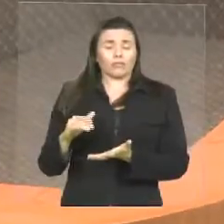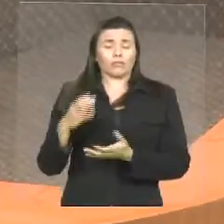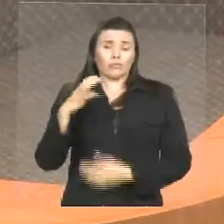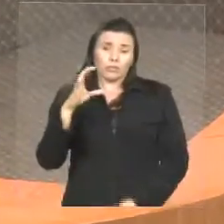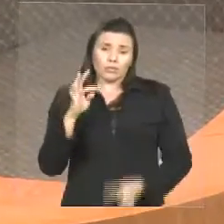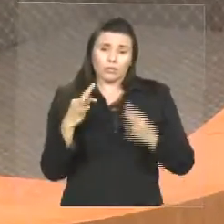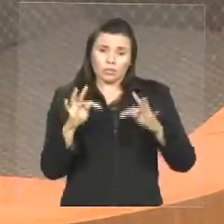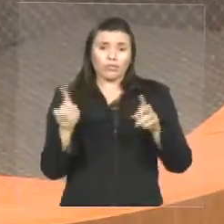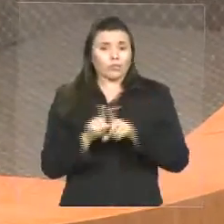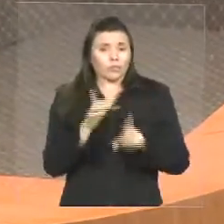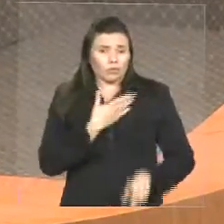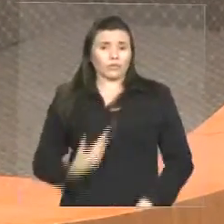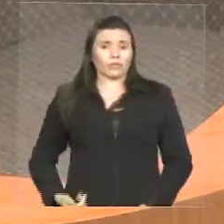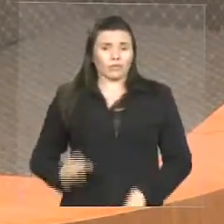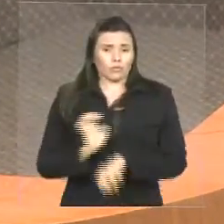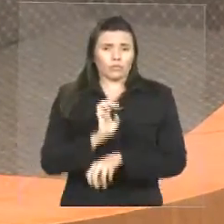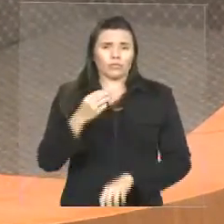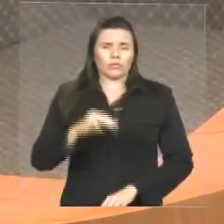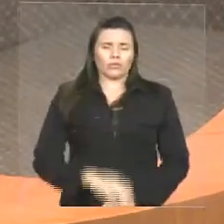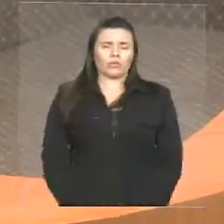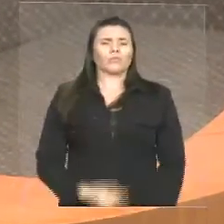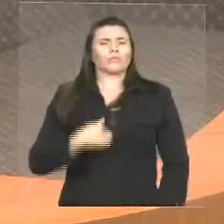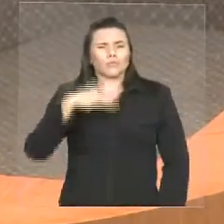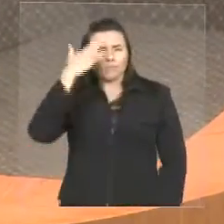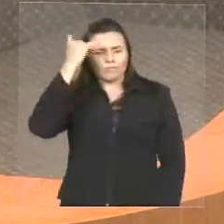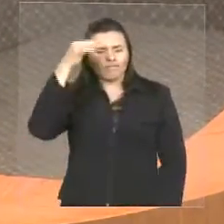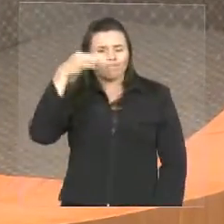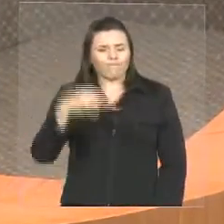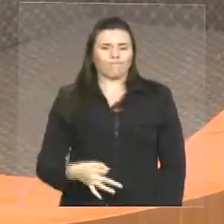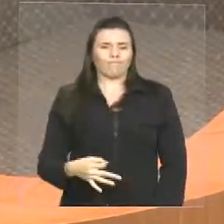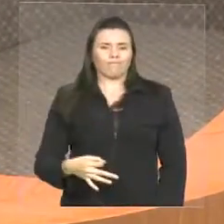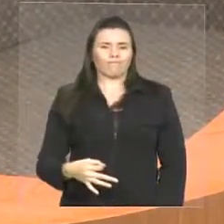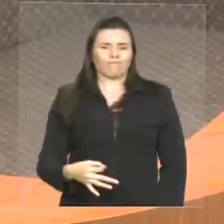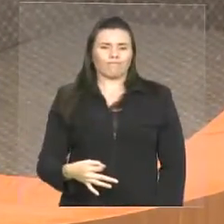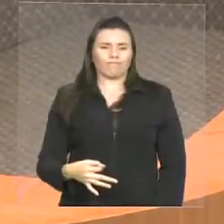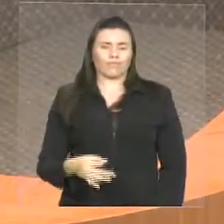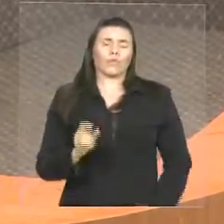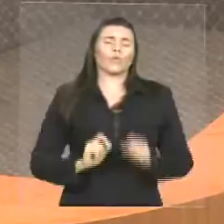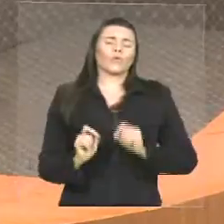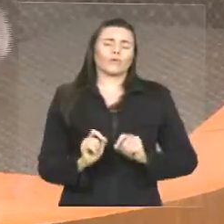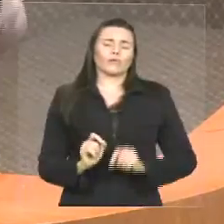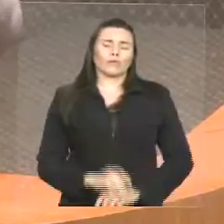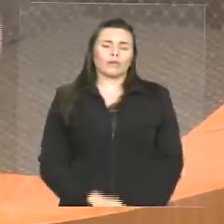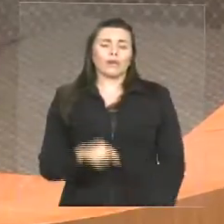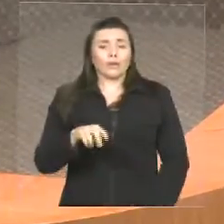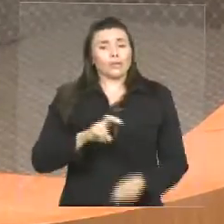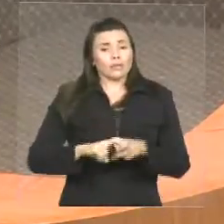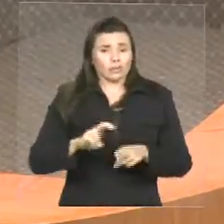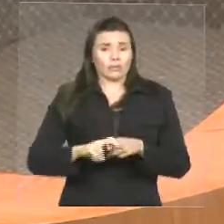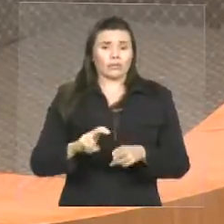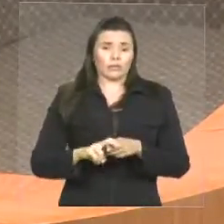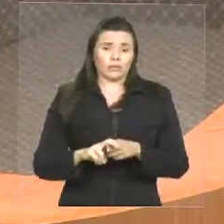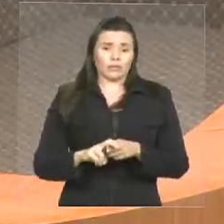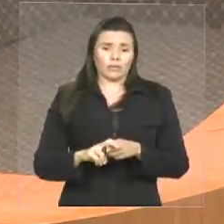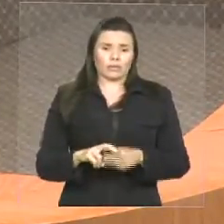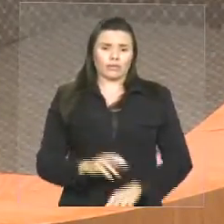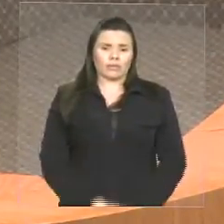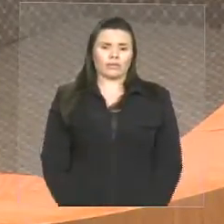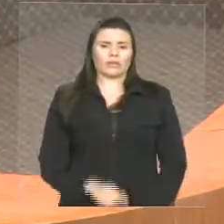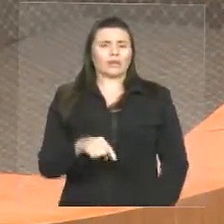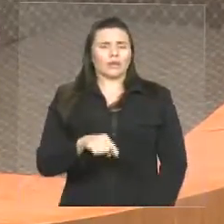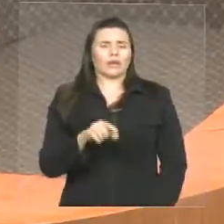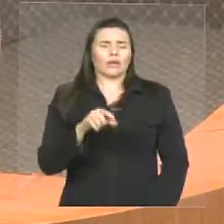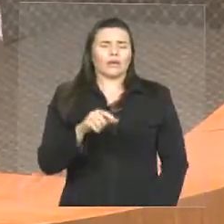porque, tecnicamente, não há dúvida nenhuma que Santo Inês, através desse prédio do antigo